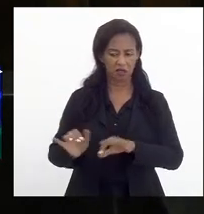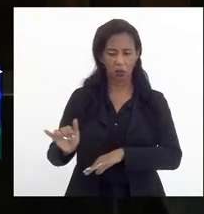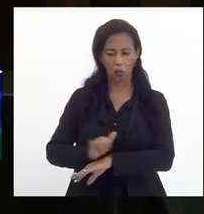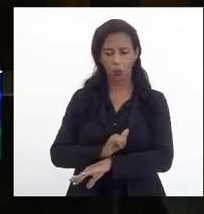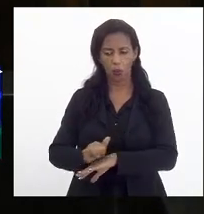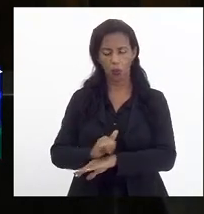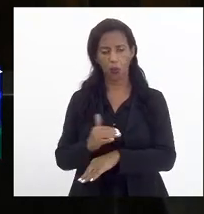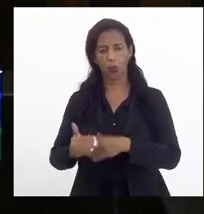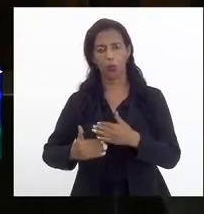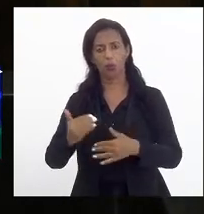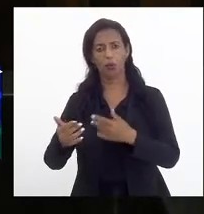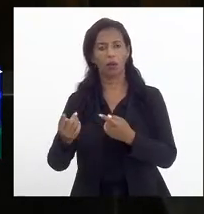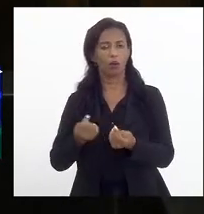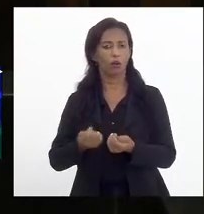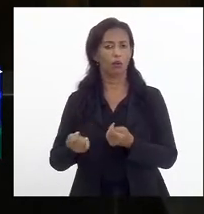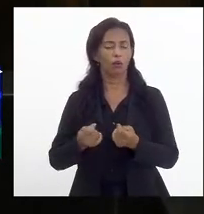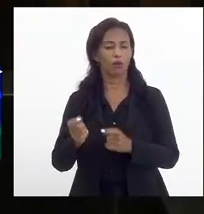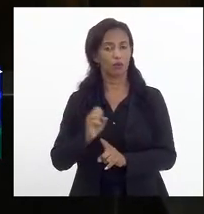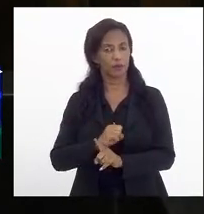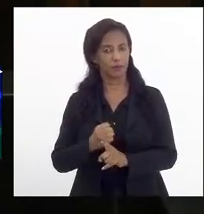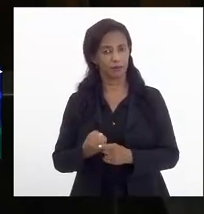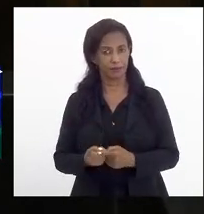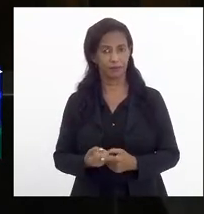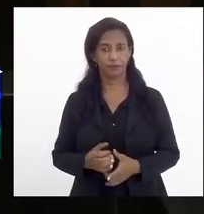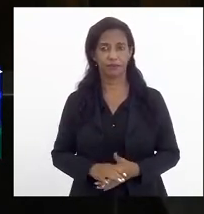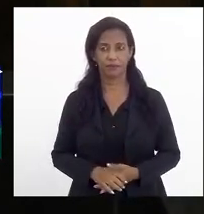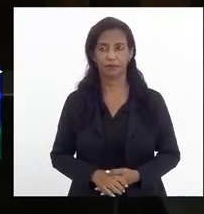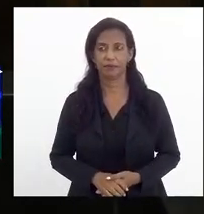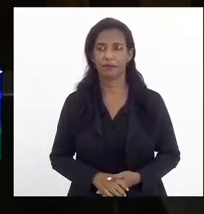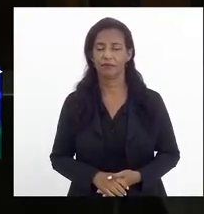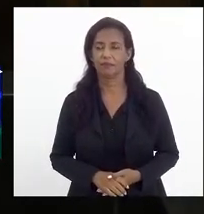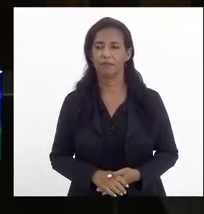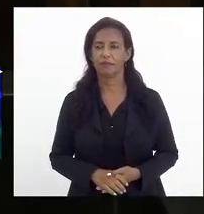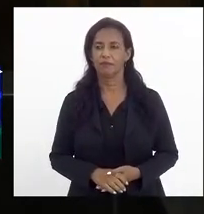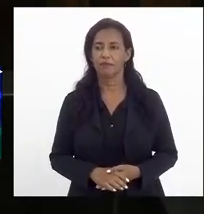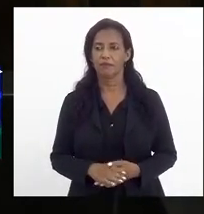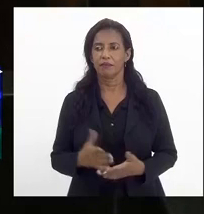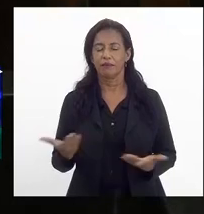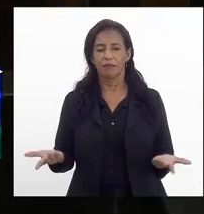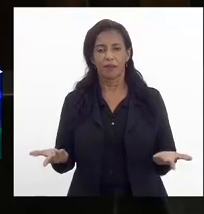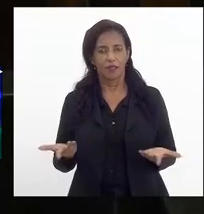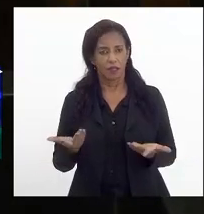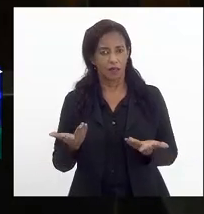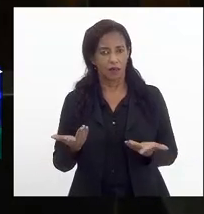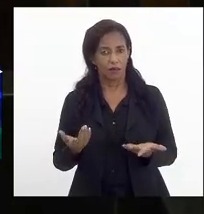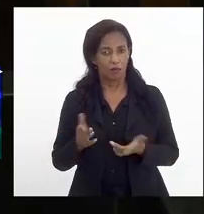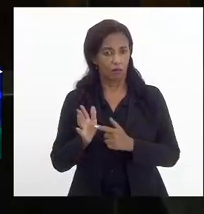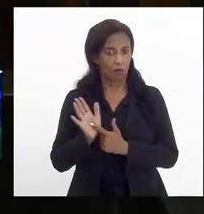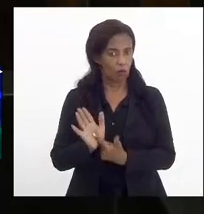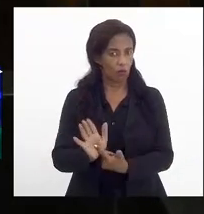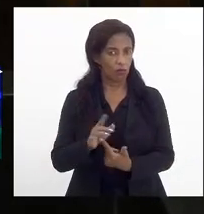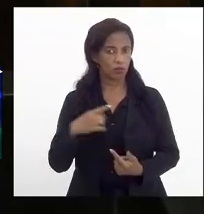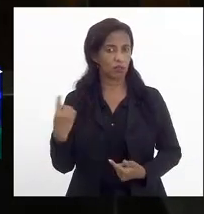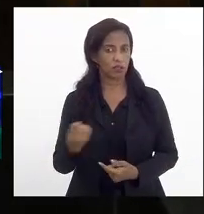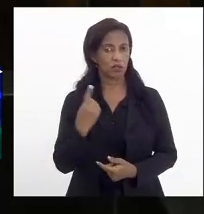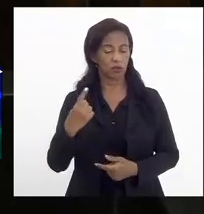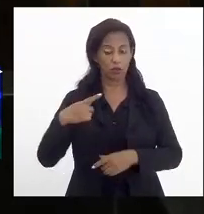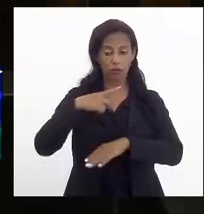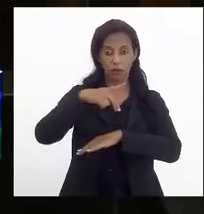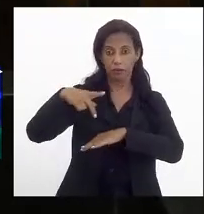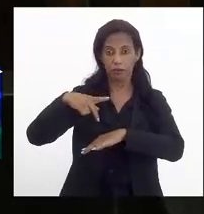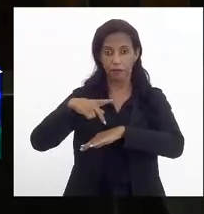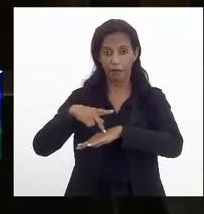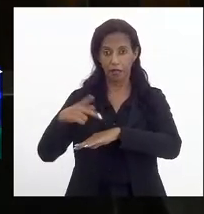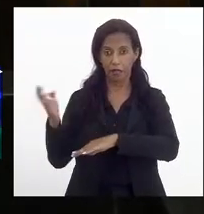estratégico desenvolvimento econômico-social em evidências que nós somos um país